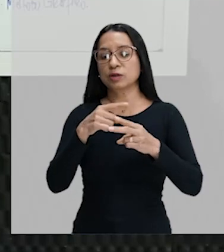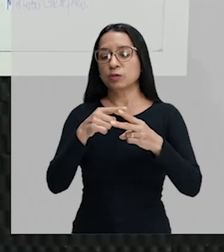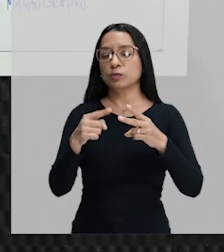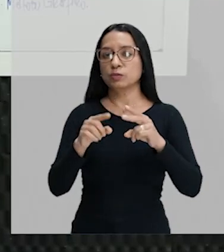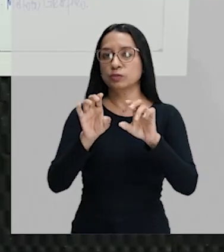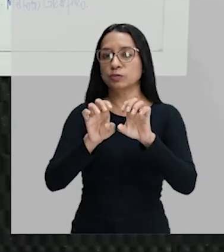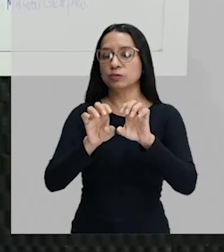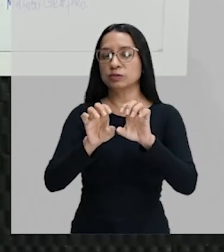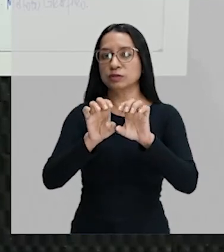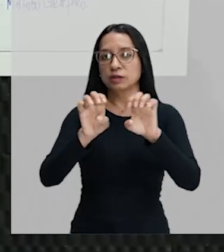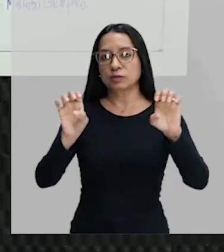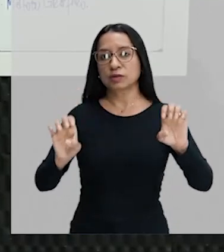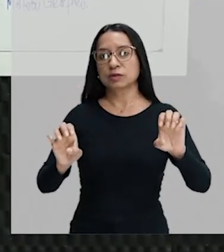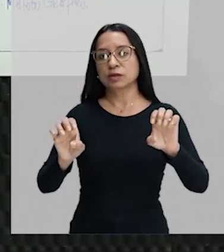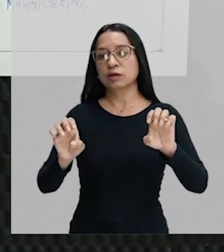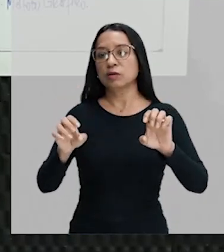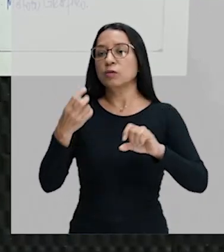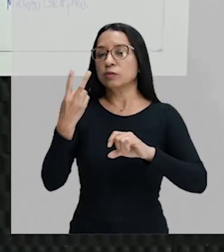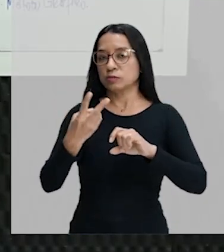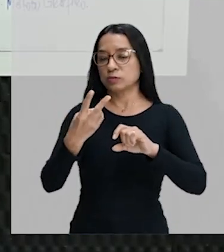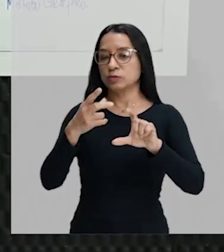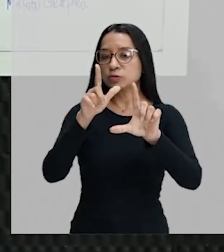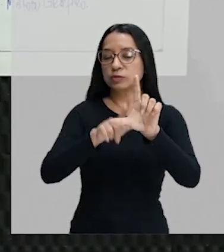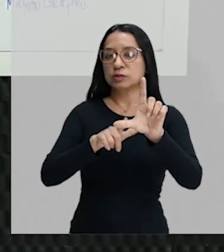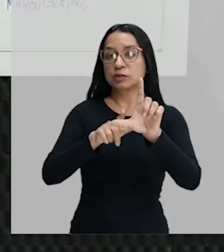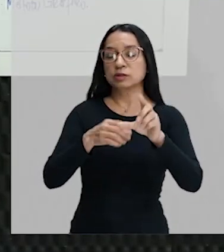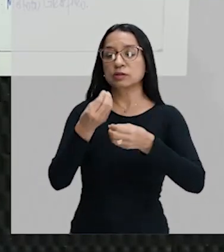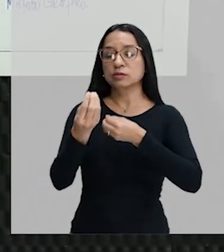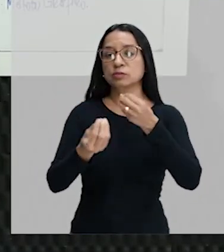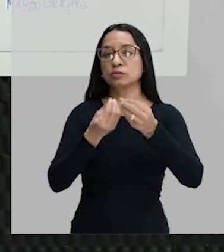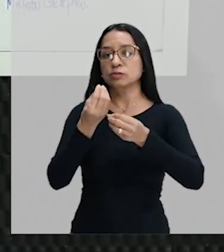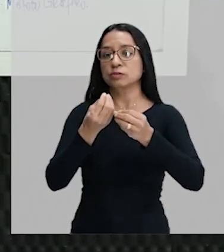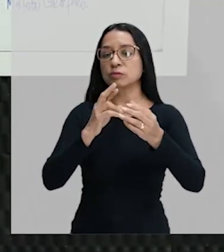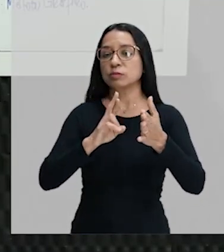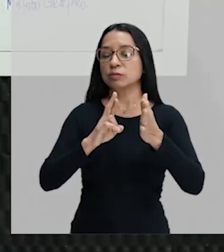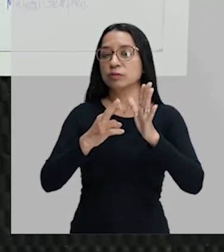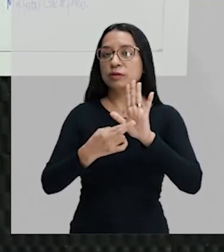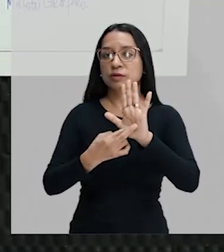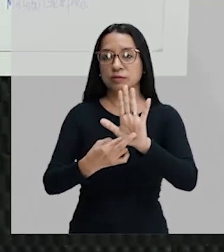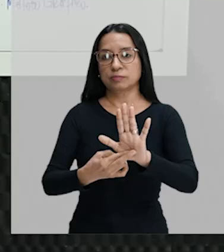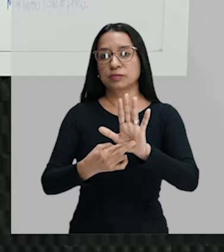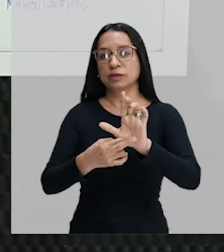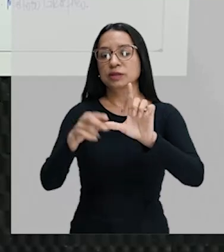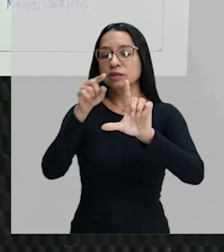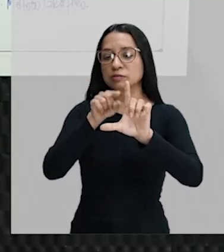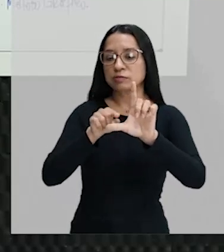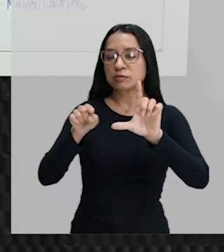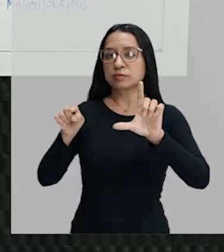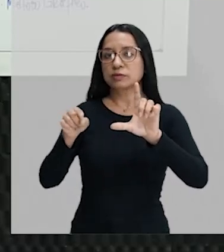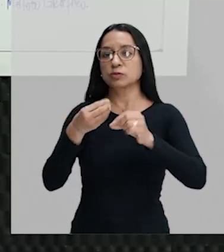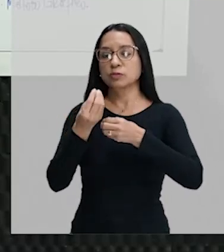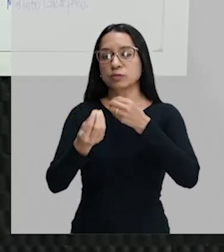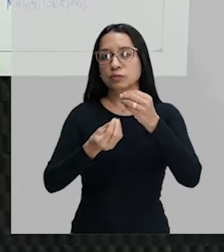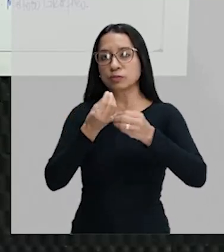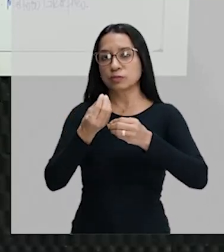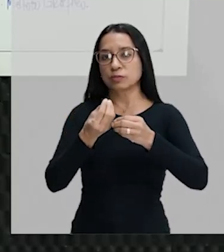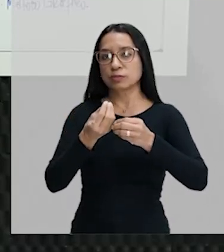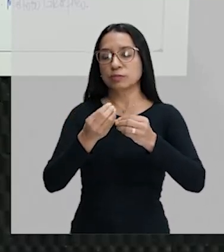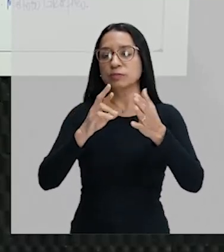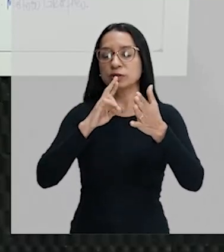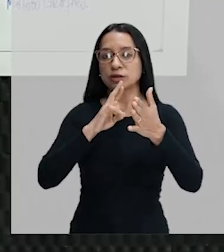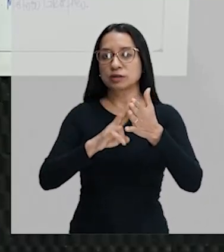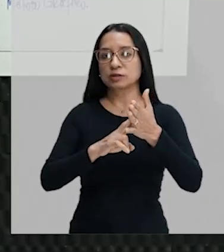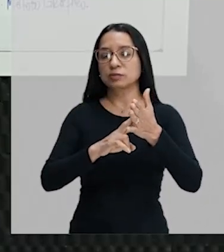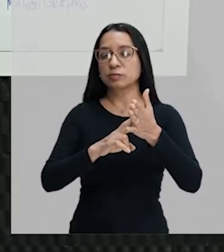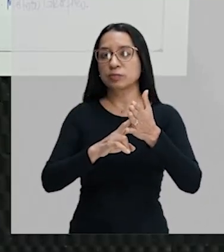equações e duas incógnitas, né? Como é que a gente representa graficamente, como é que a gente resolve pelo método da substituição, método da